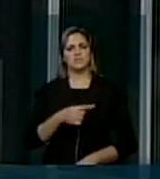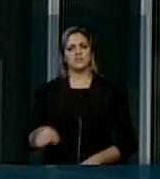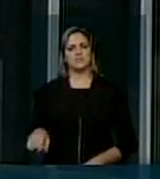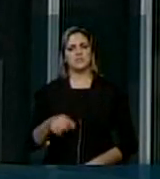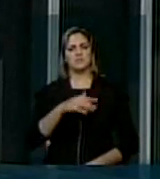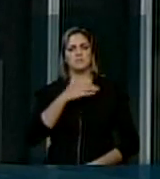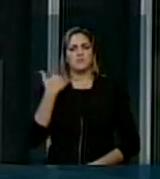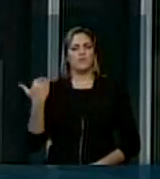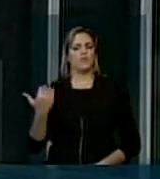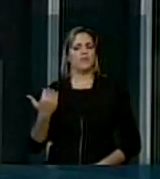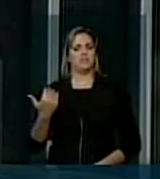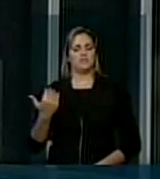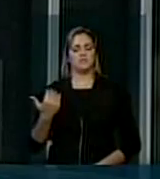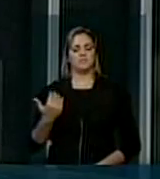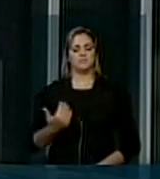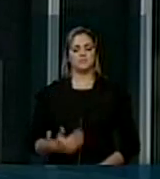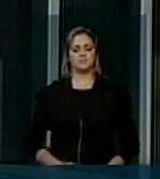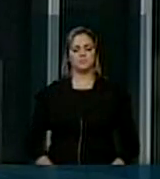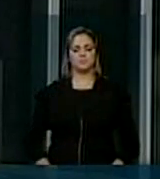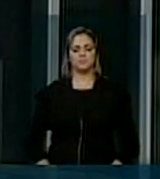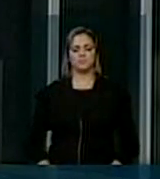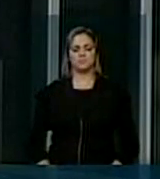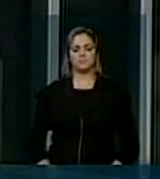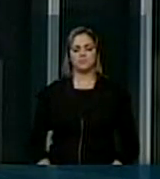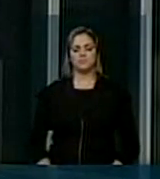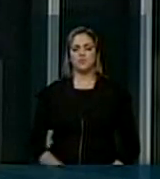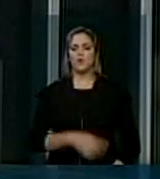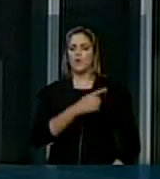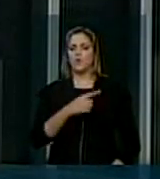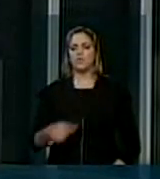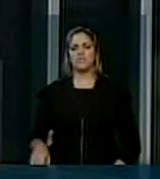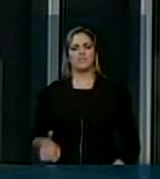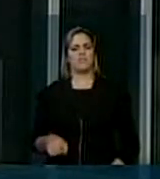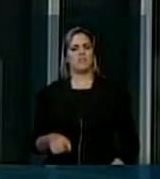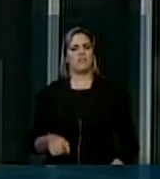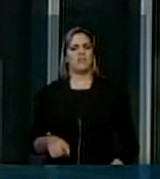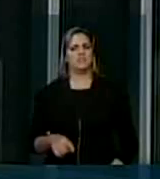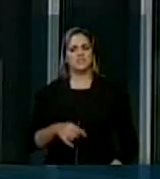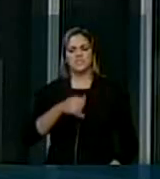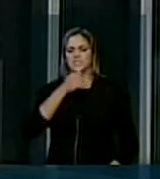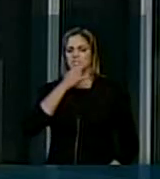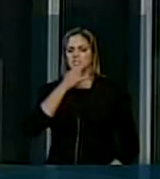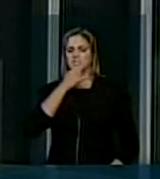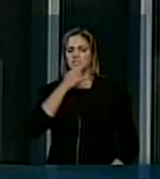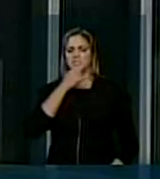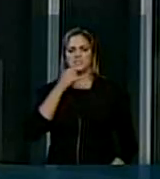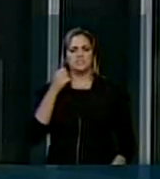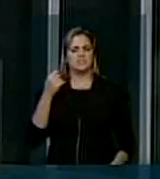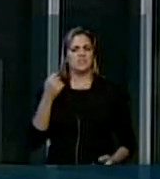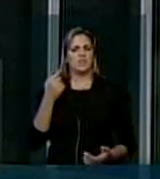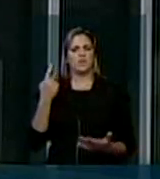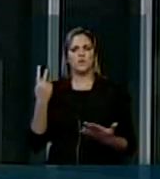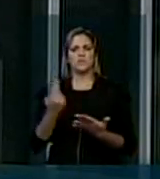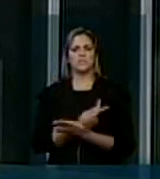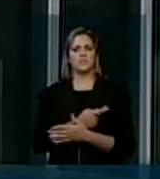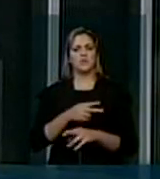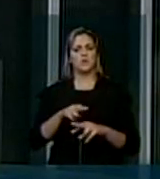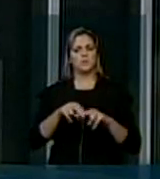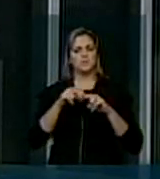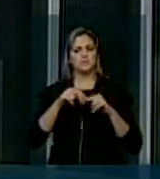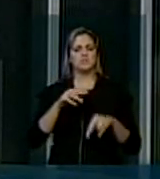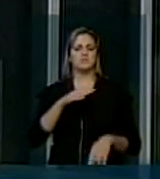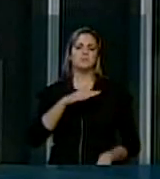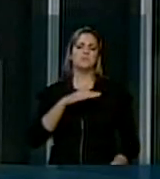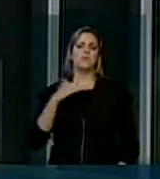maneira fraudulenta, que foi condenado sumariamente e em seguida sofreu a pena